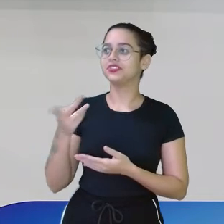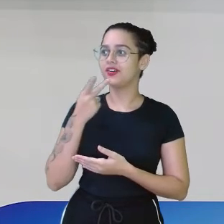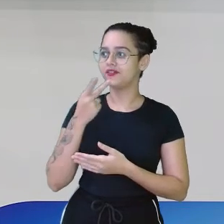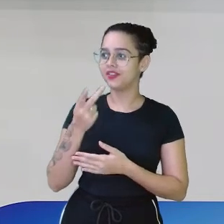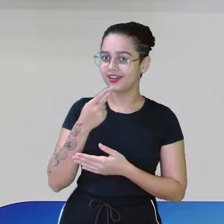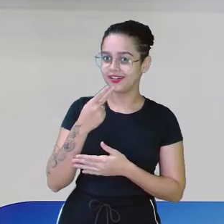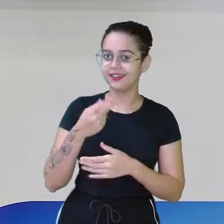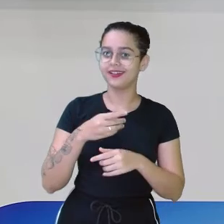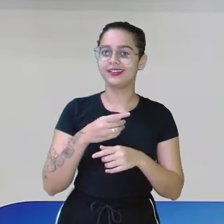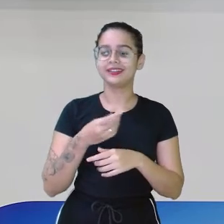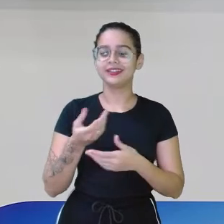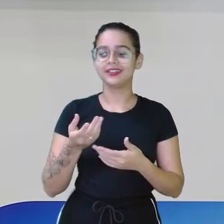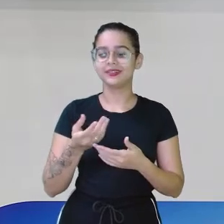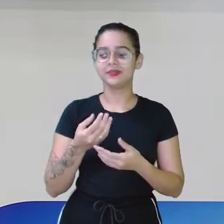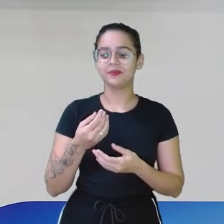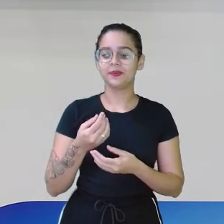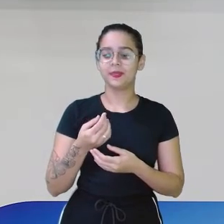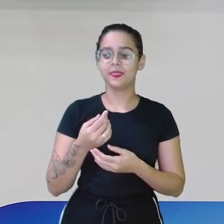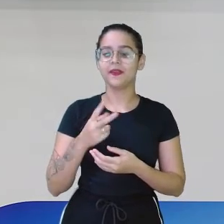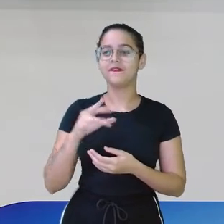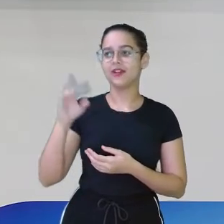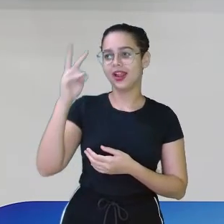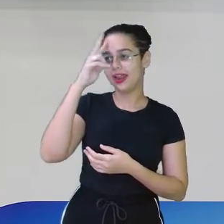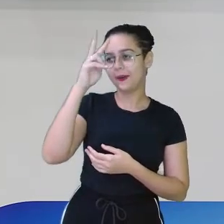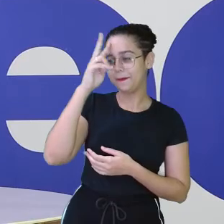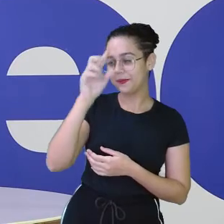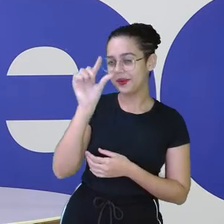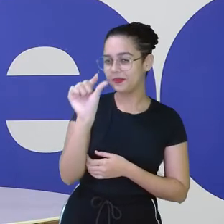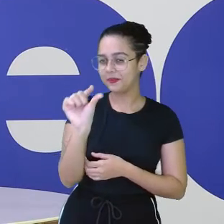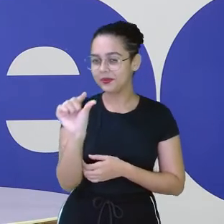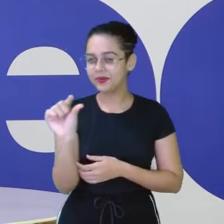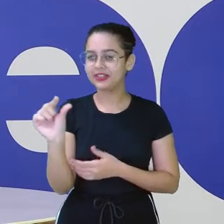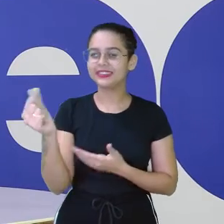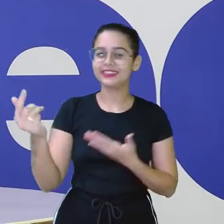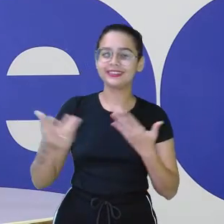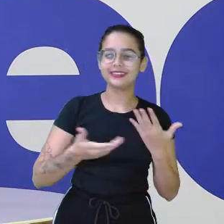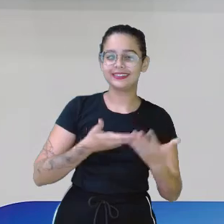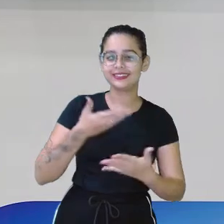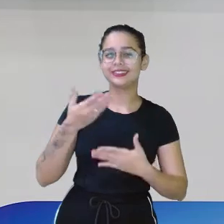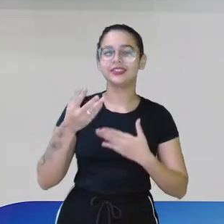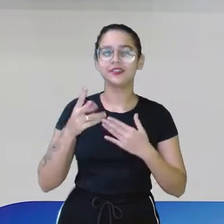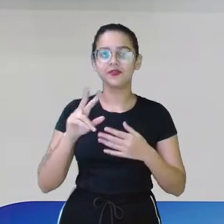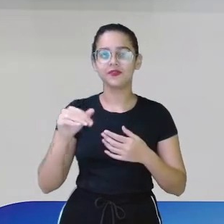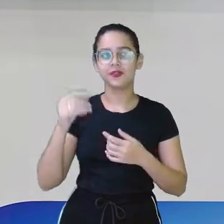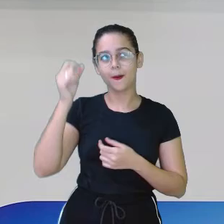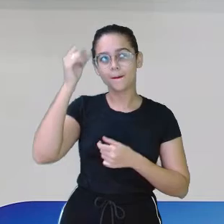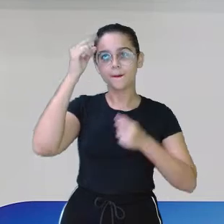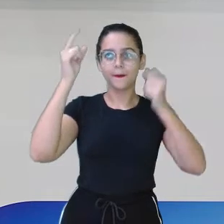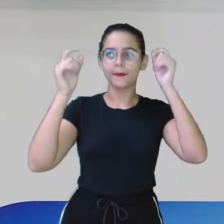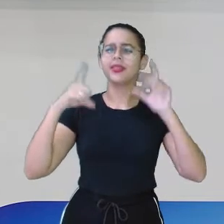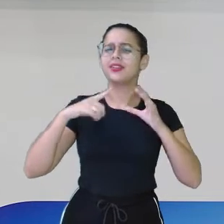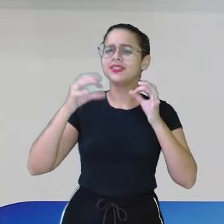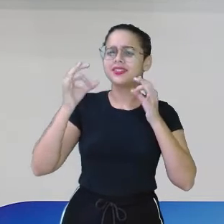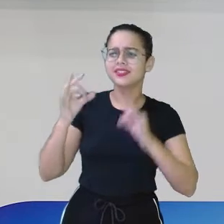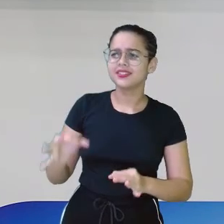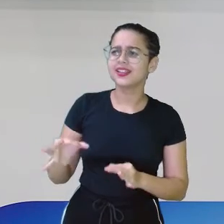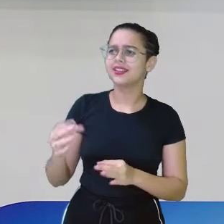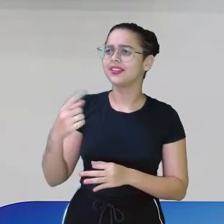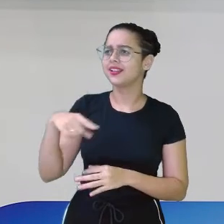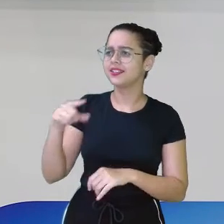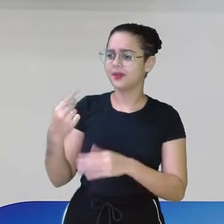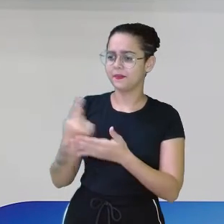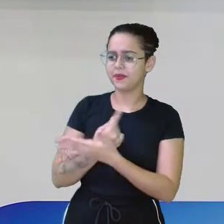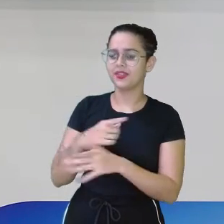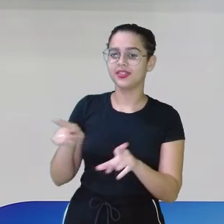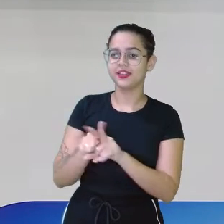spoilers, viu, gente? Pra você ver, quando a gente vai lembrando, né, professora? Exato. Vai lembrando das coisas, vai aparecendo. Isso. Porque eu tenho certeza que eles estavam se perguntando